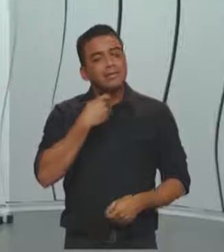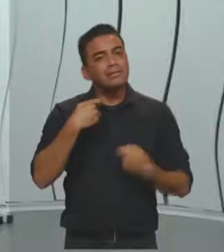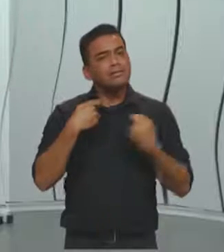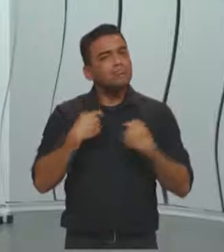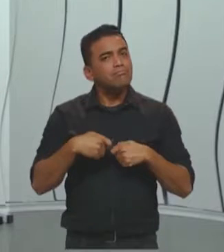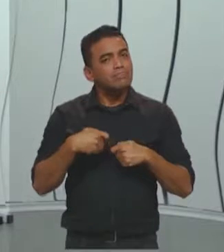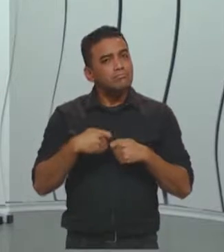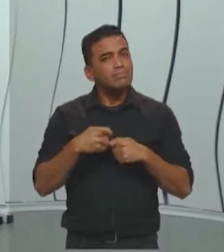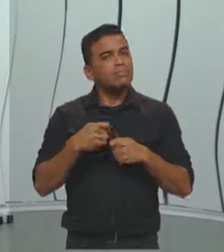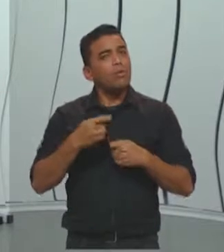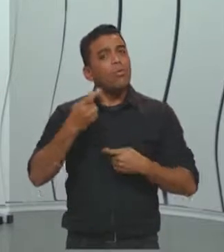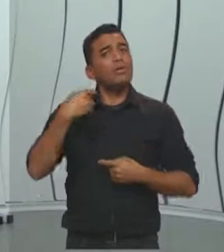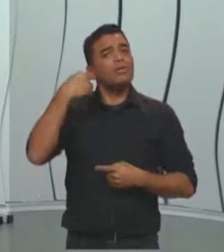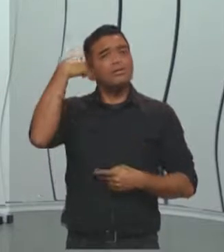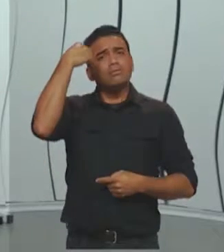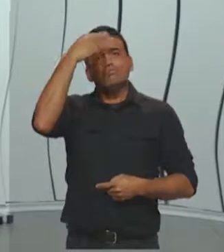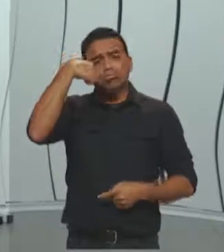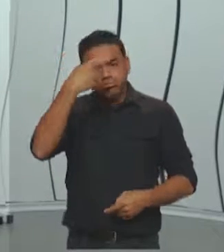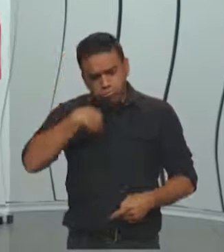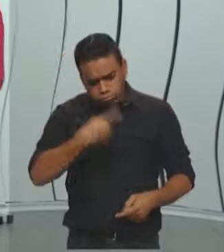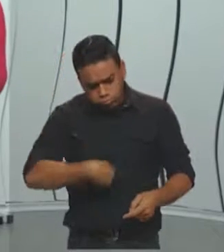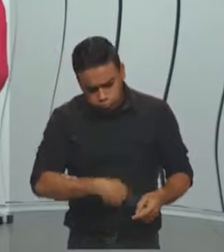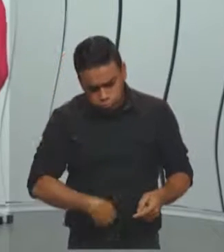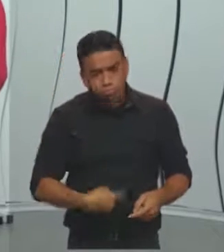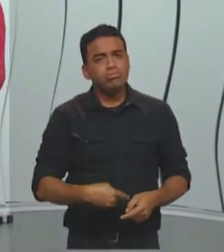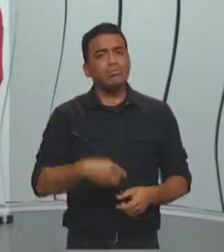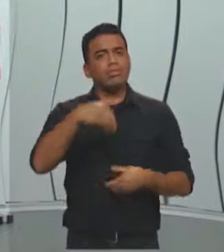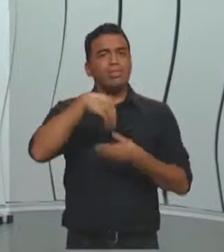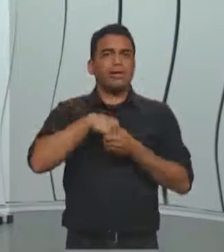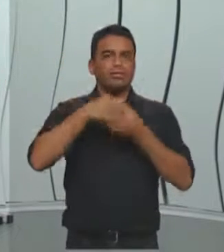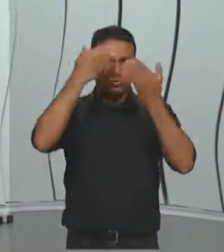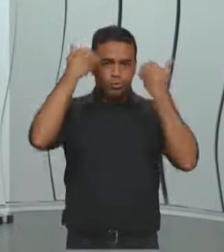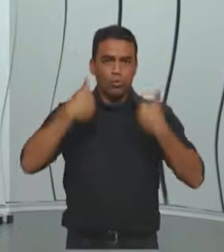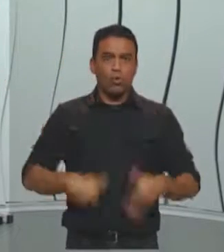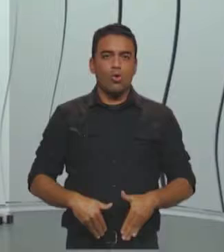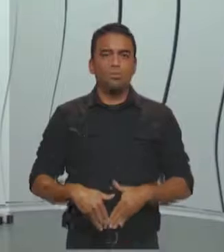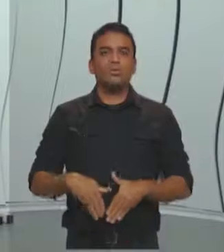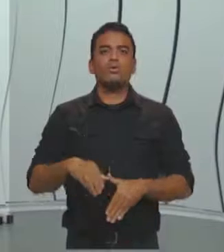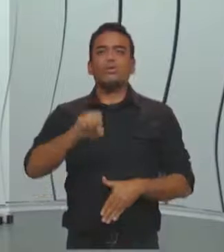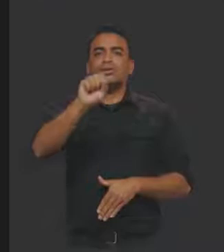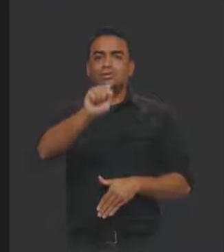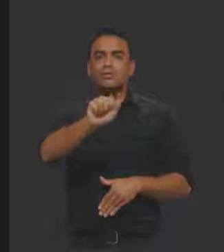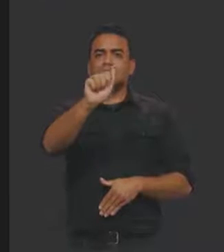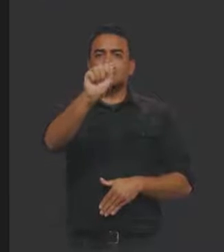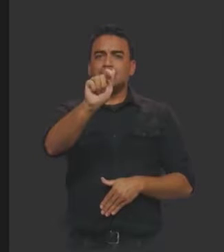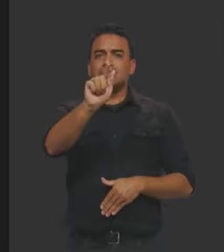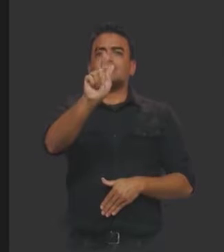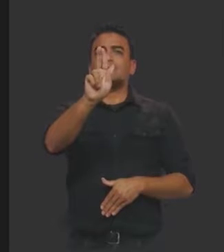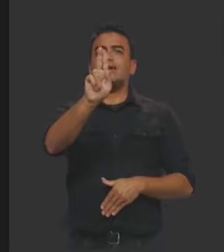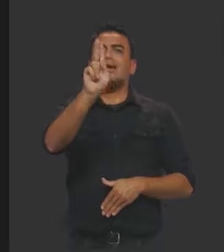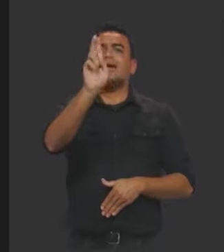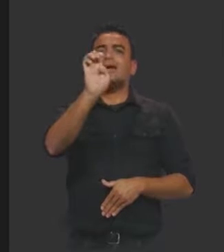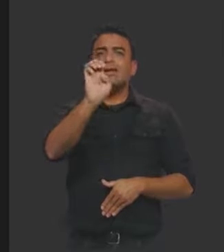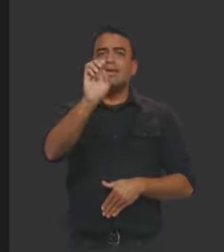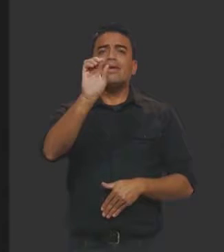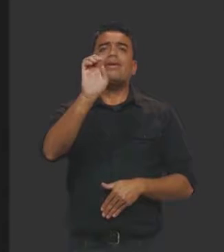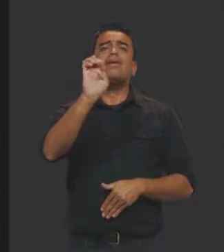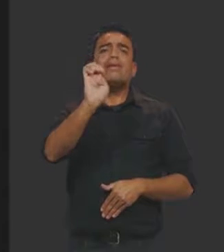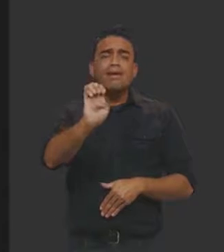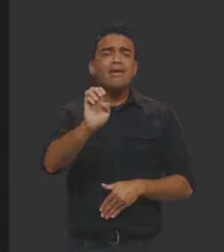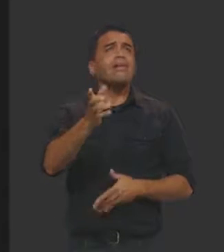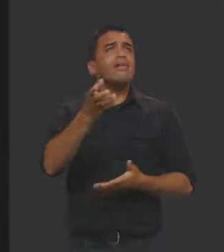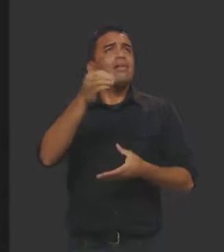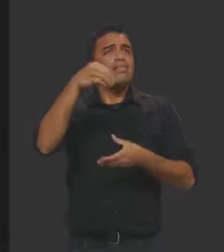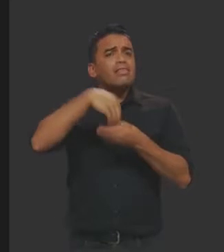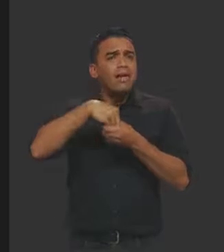de transporte. Por isso que eu vou dizer que o sangue, ele serve para levar o gás, o oxigênio